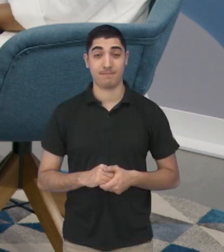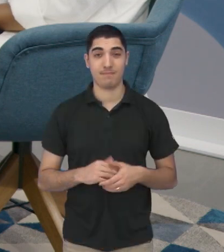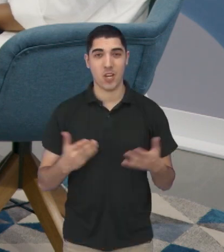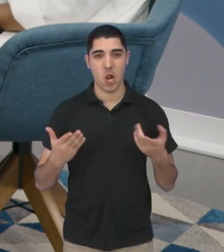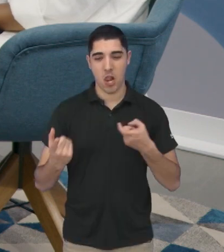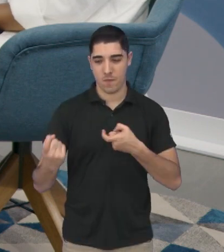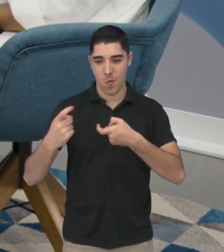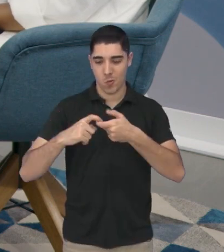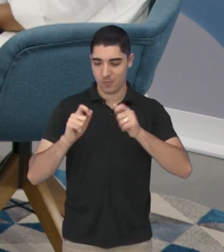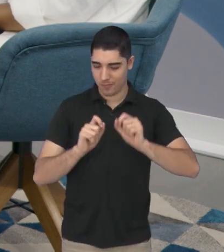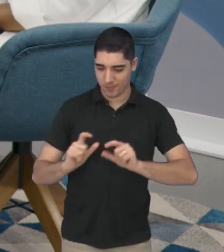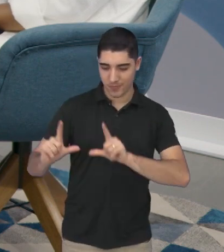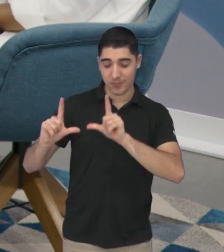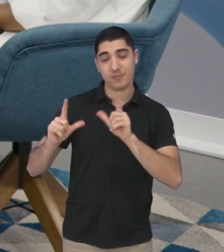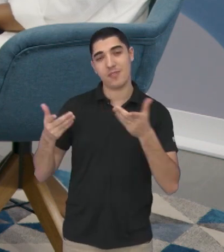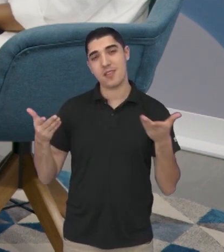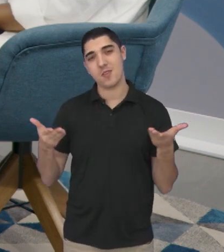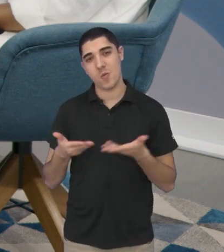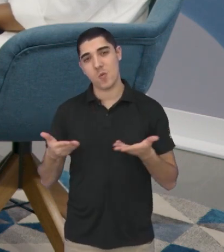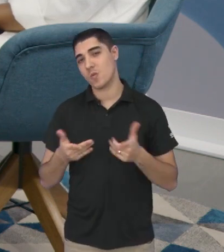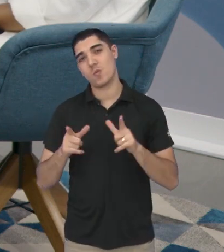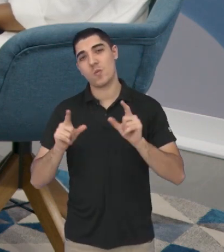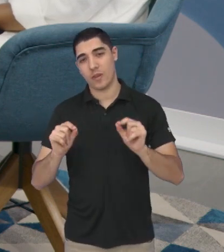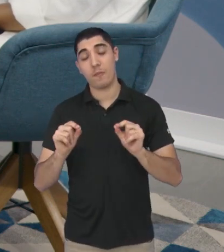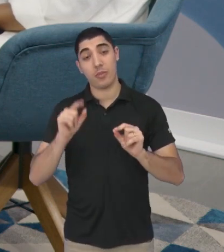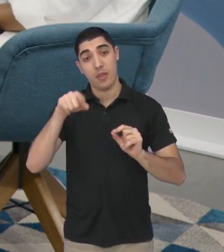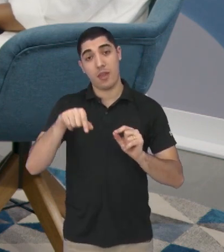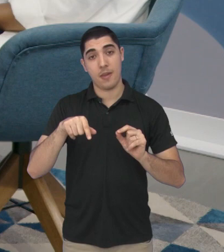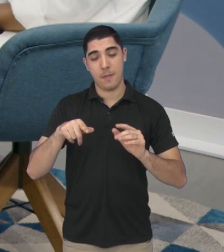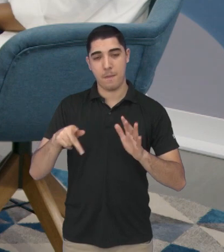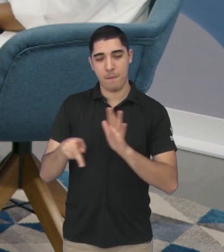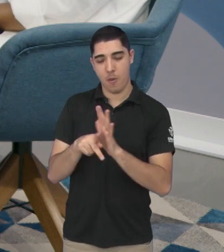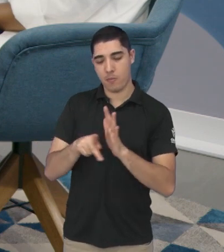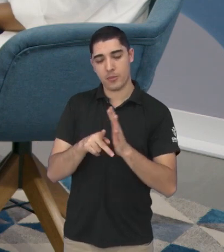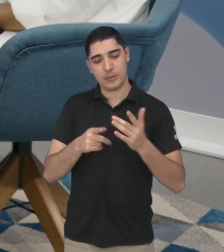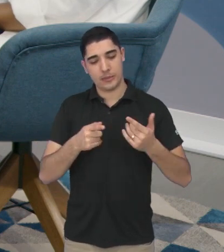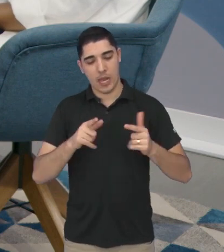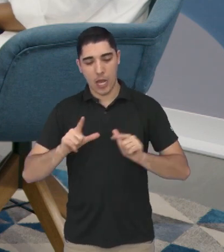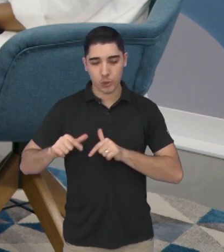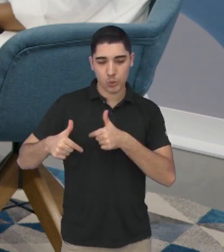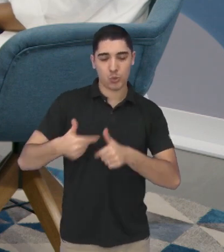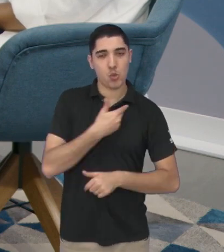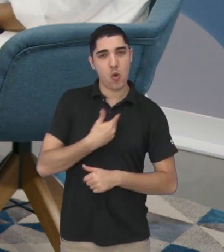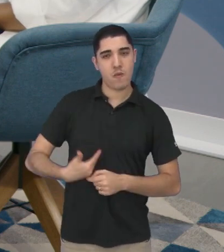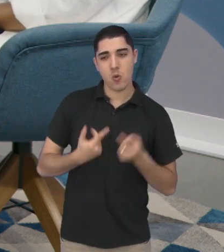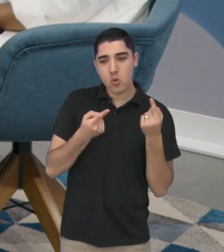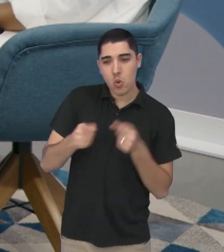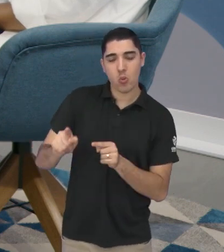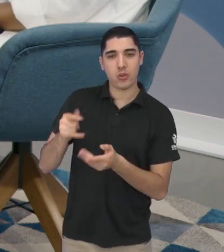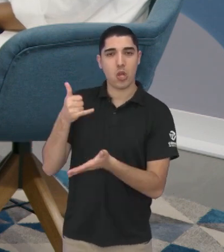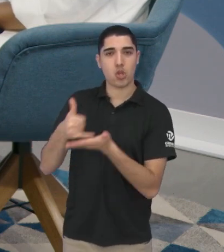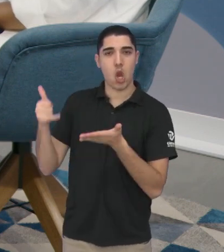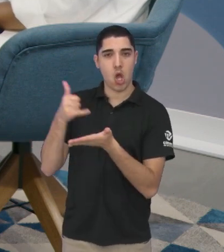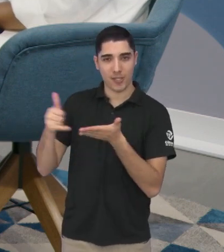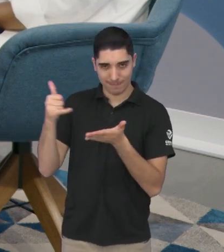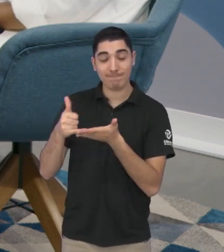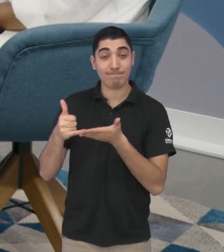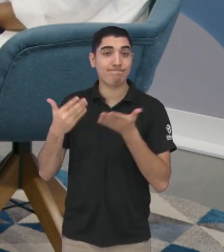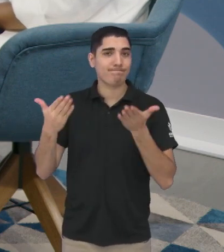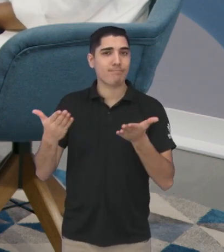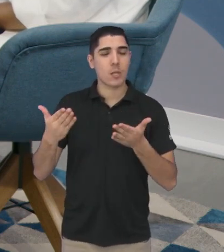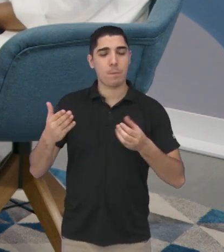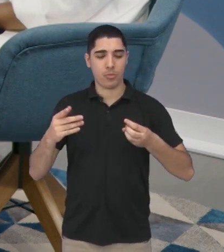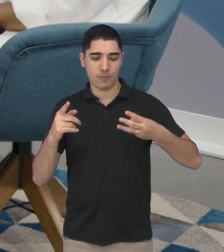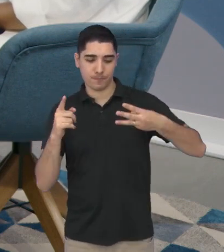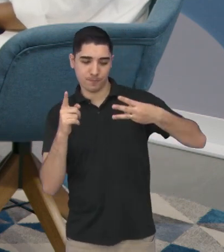Estamos de volta com os Diálogos da Cidade hoje para falar sobre política de combate às drogas. No segundo